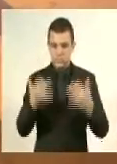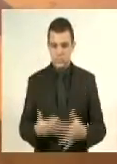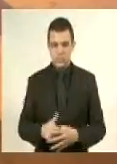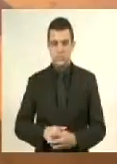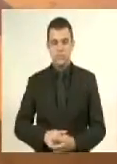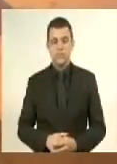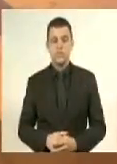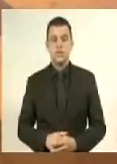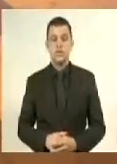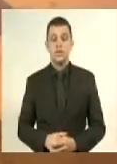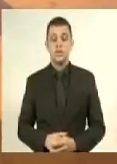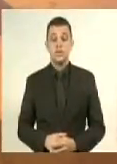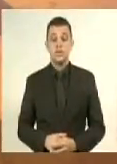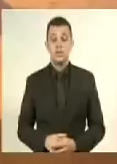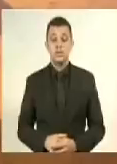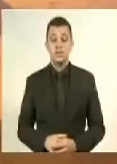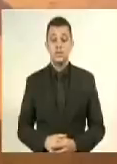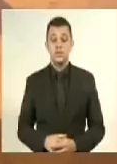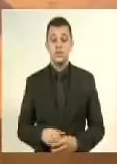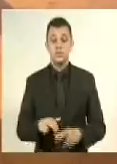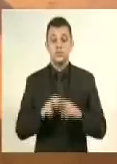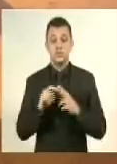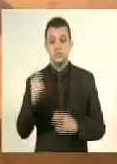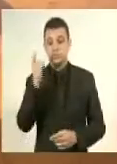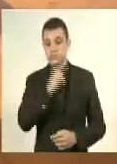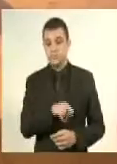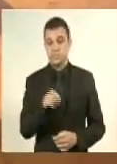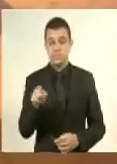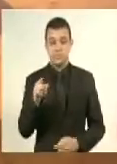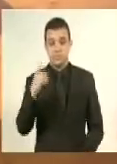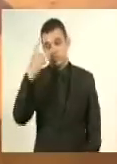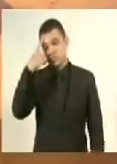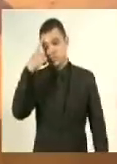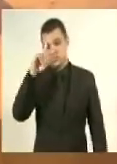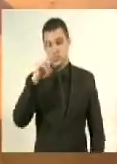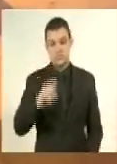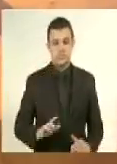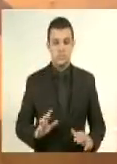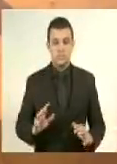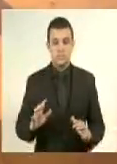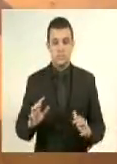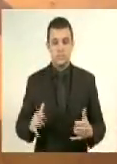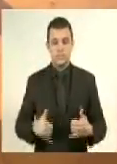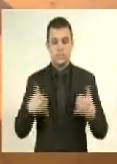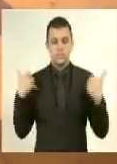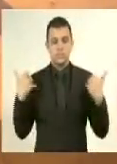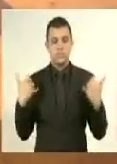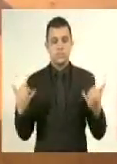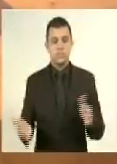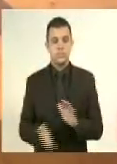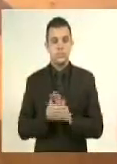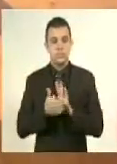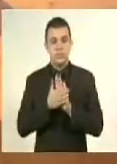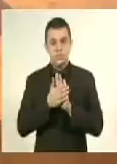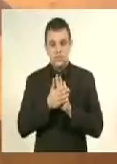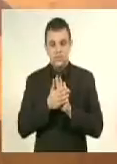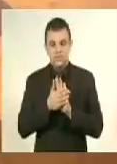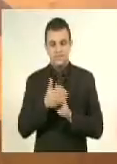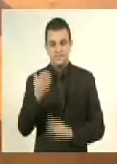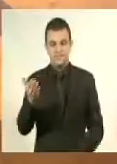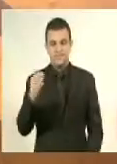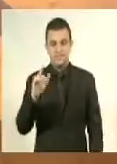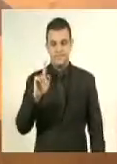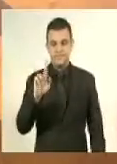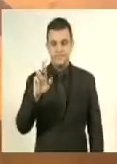Campos, pela passagem dos seus natalícios, Graça Paz, Edilás